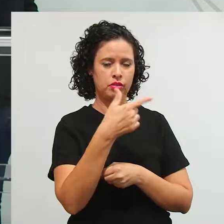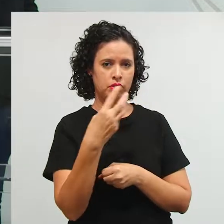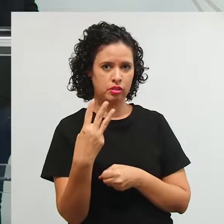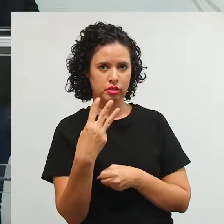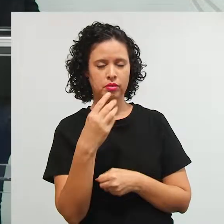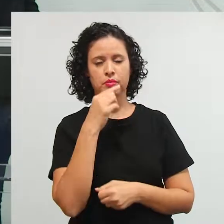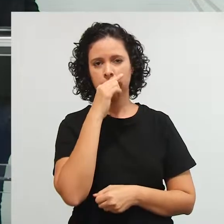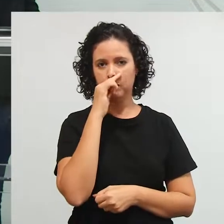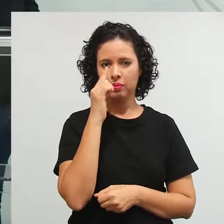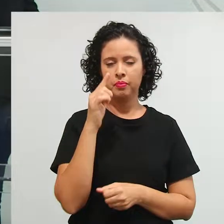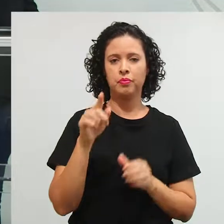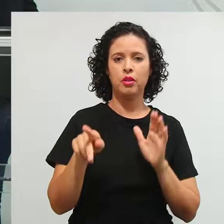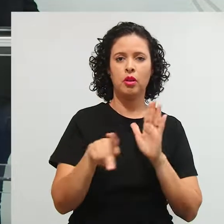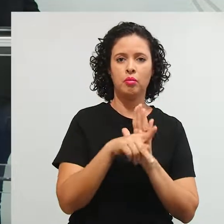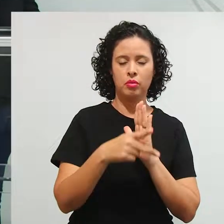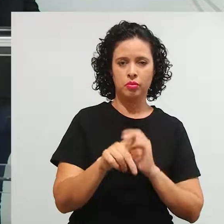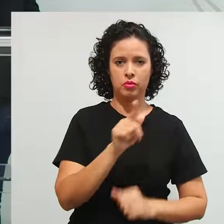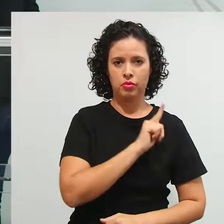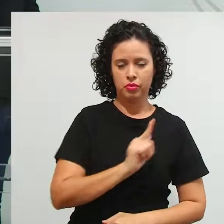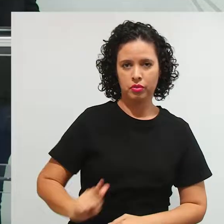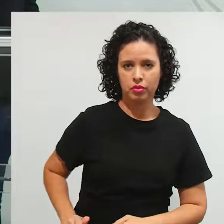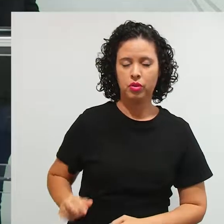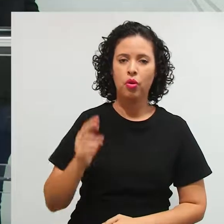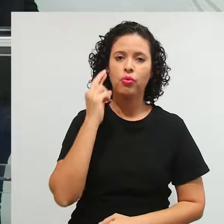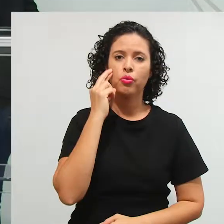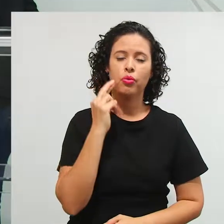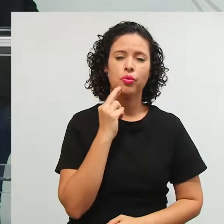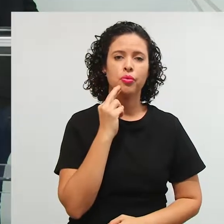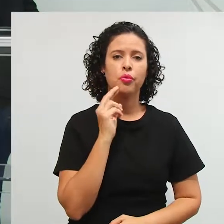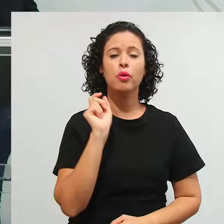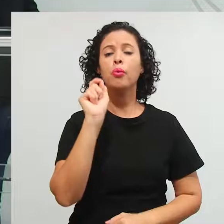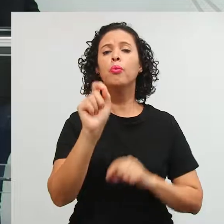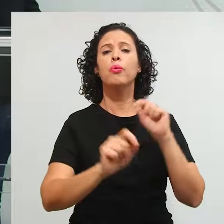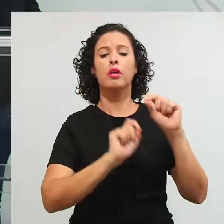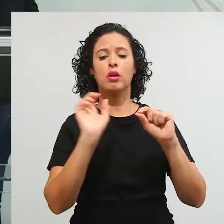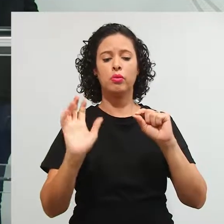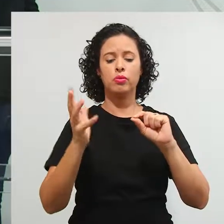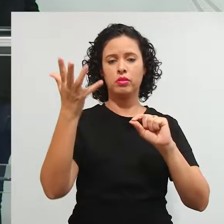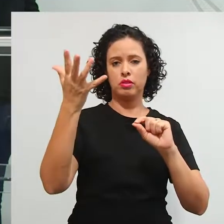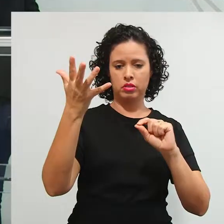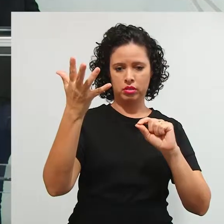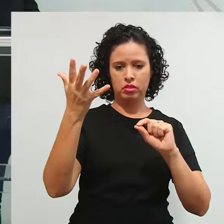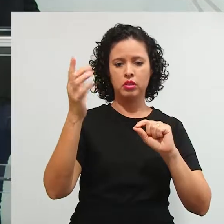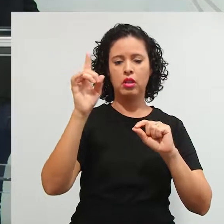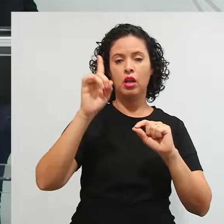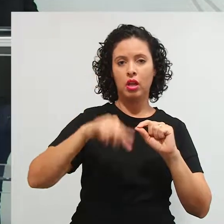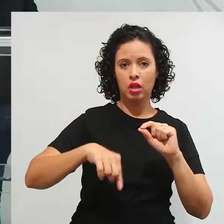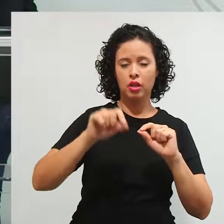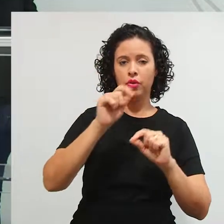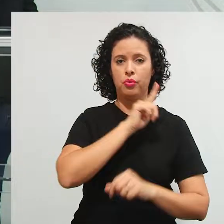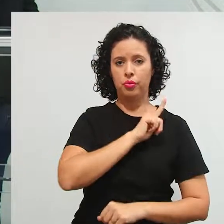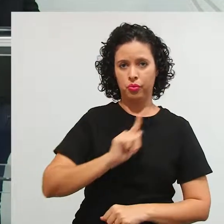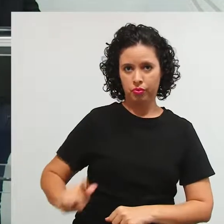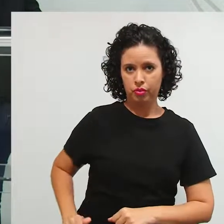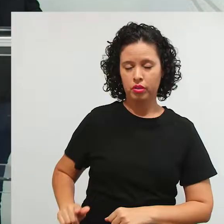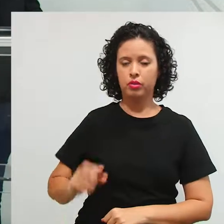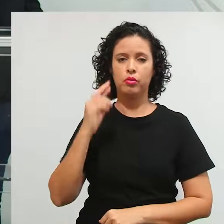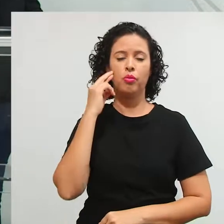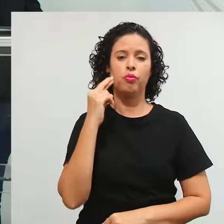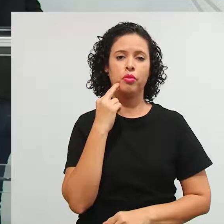analisando aqui, do governo de Rondônia. Então, o que acontece? O governo de Rondônia